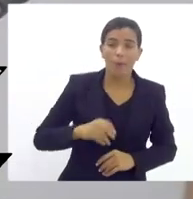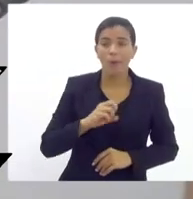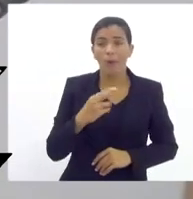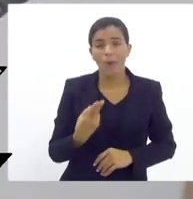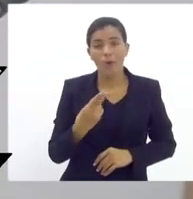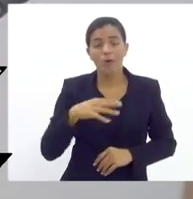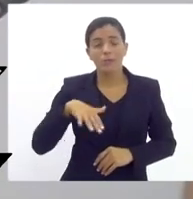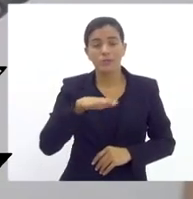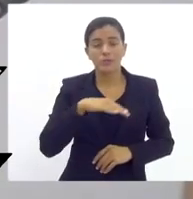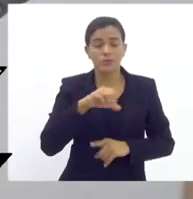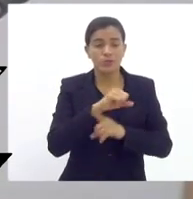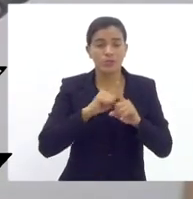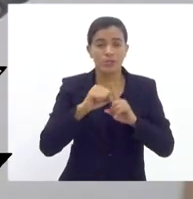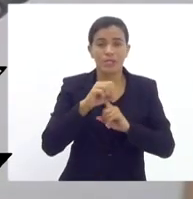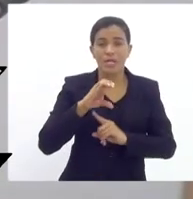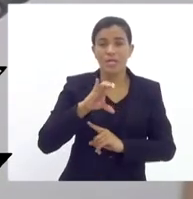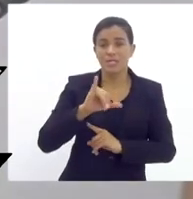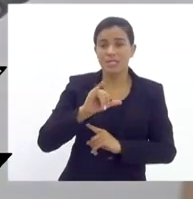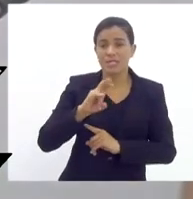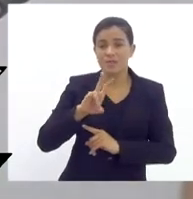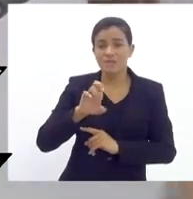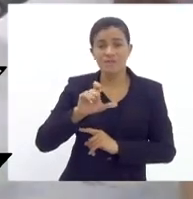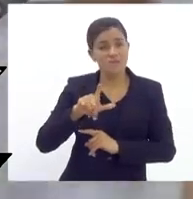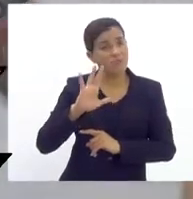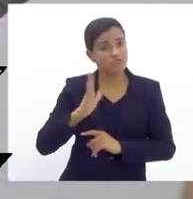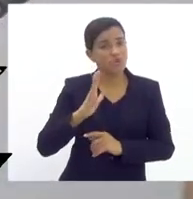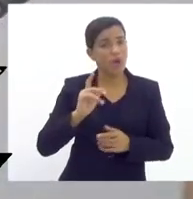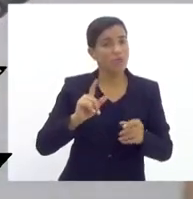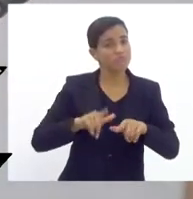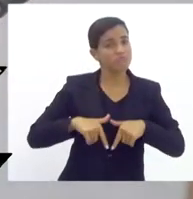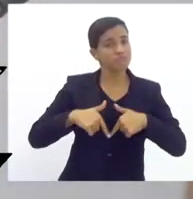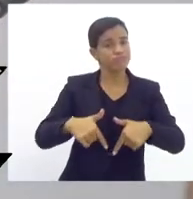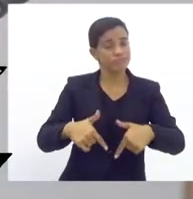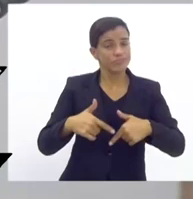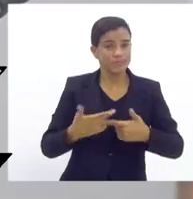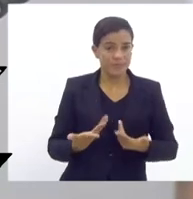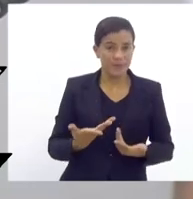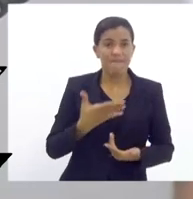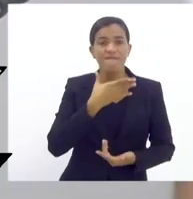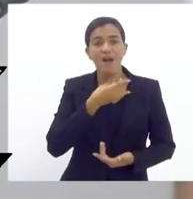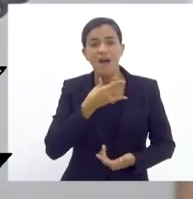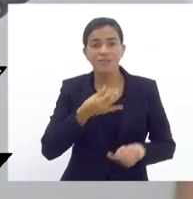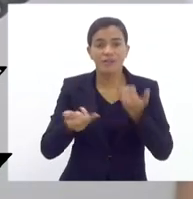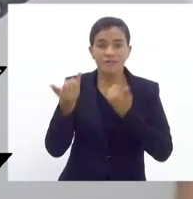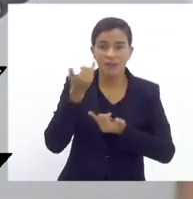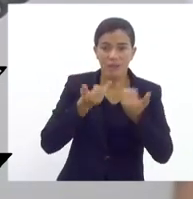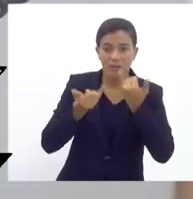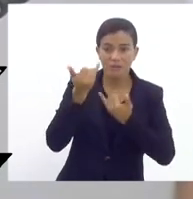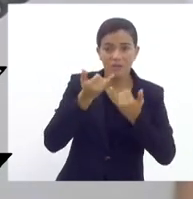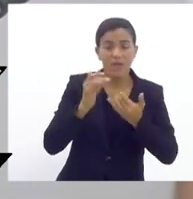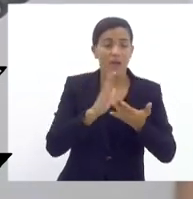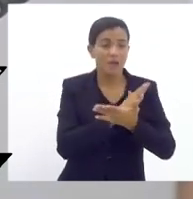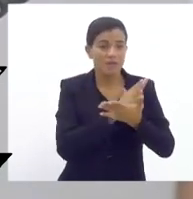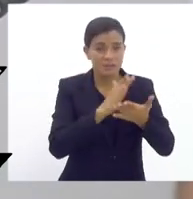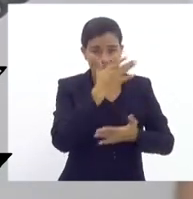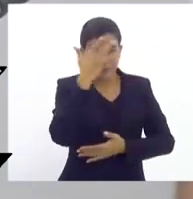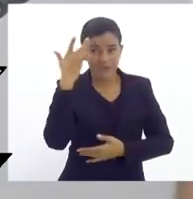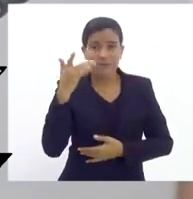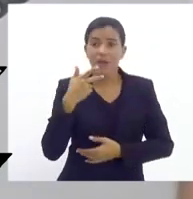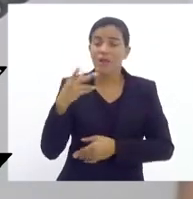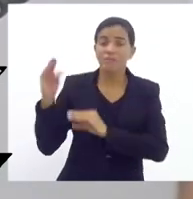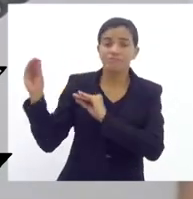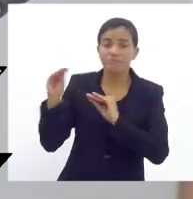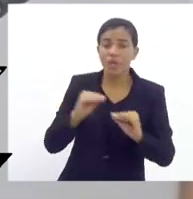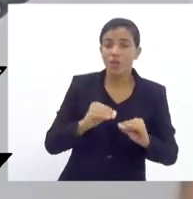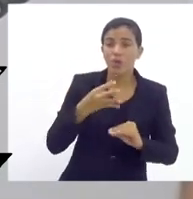cidade civil que está fazendo então a vulnerabilidade se passar para essas questões de falsa informações muita gente fala de imigrante